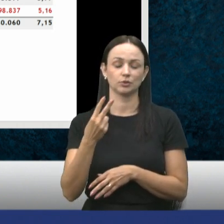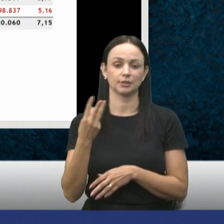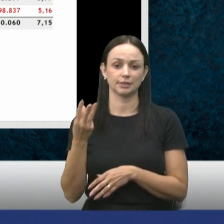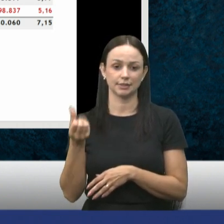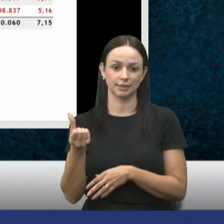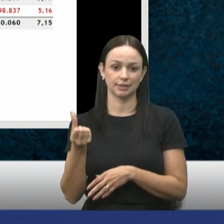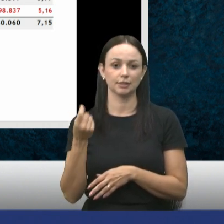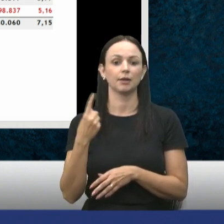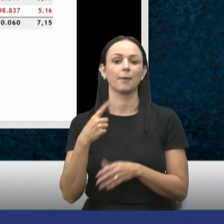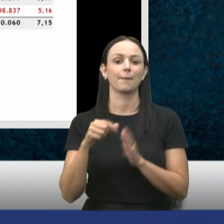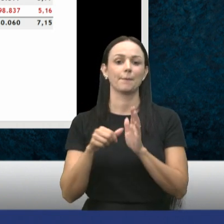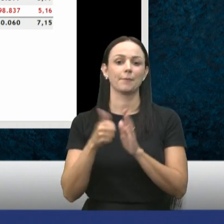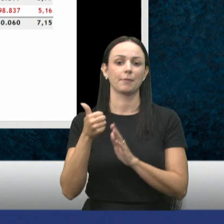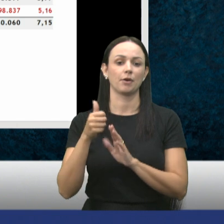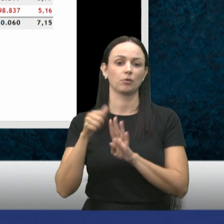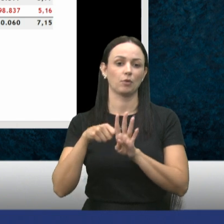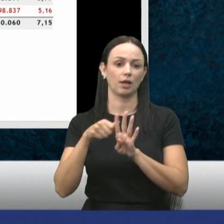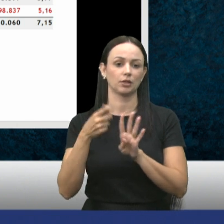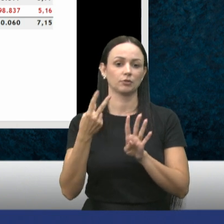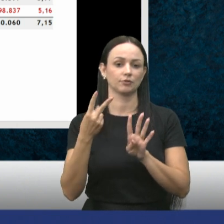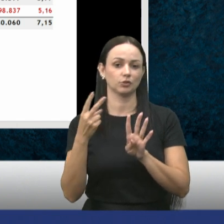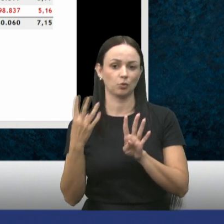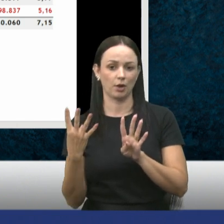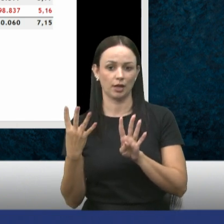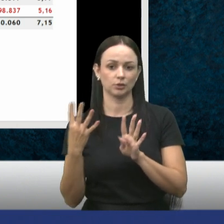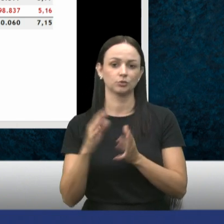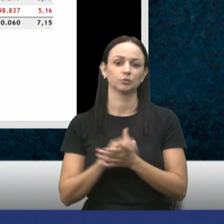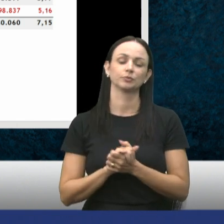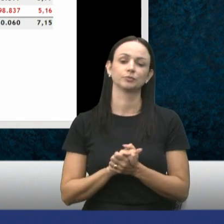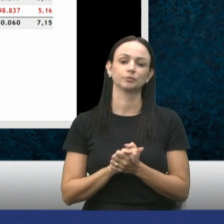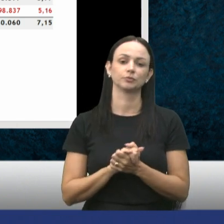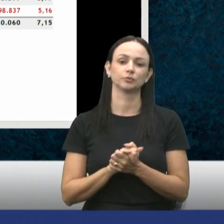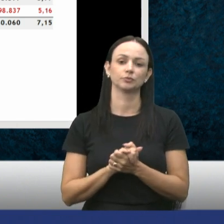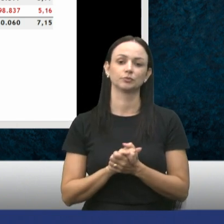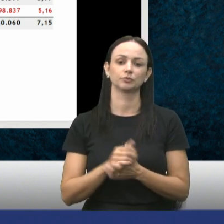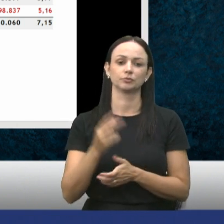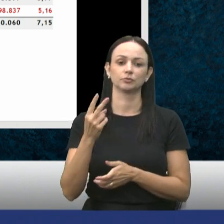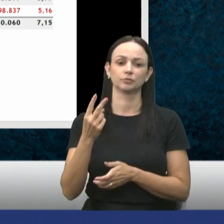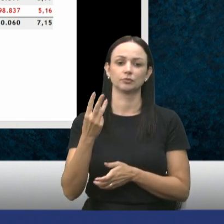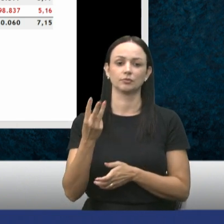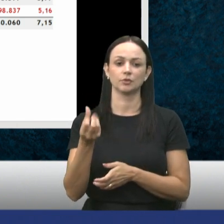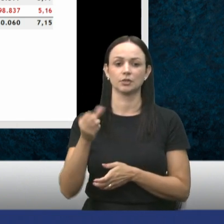220.781.236 no primeiro quadrimestre de 2024 e